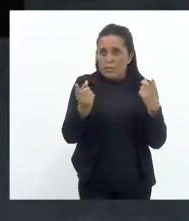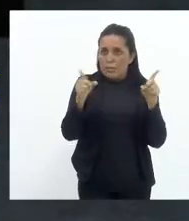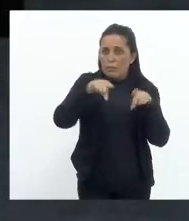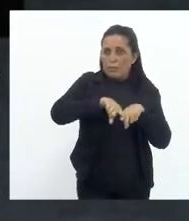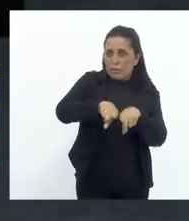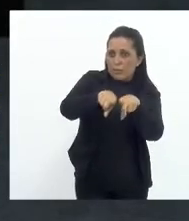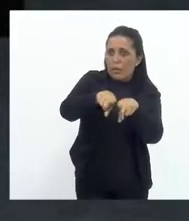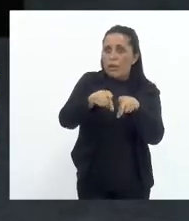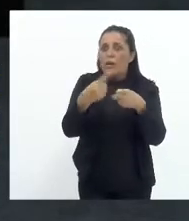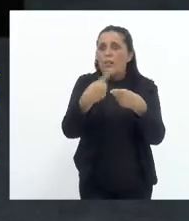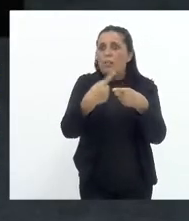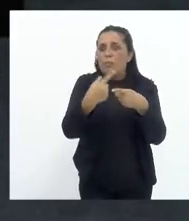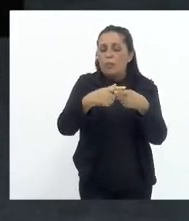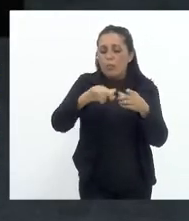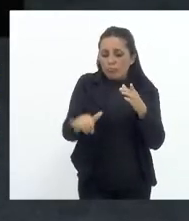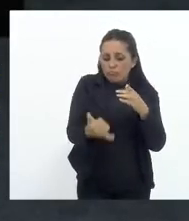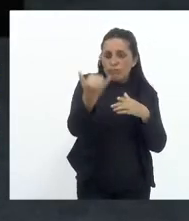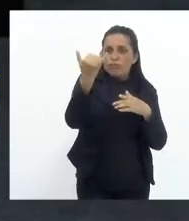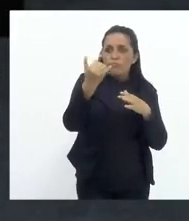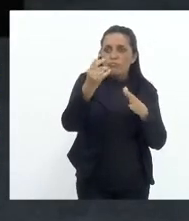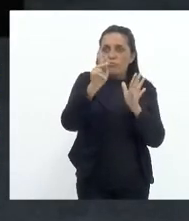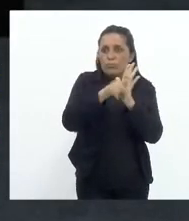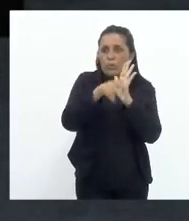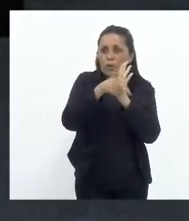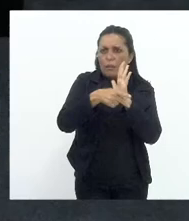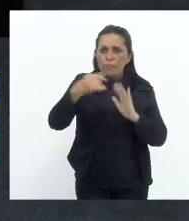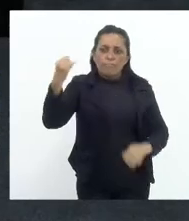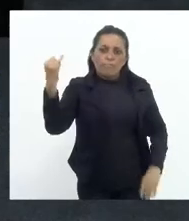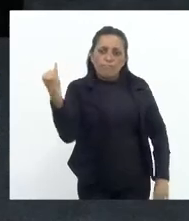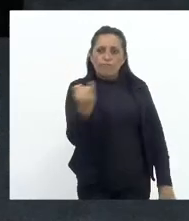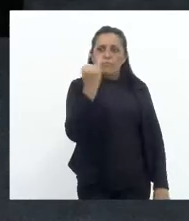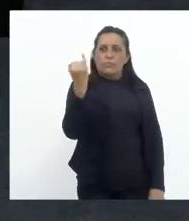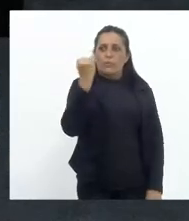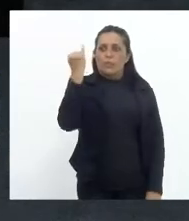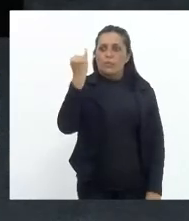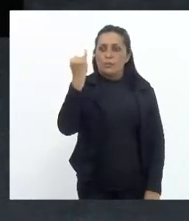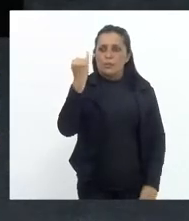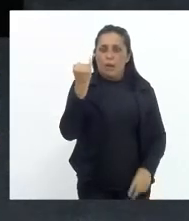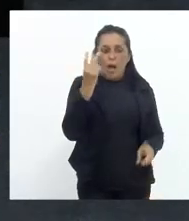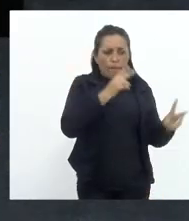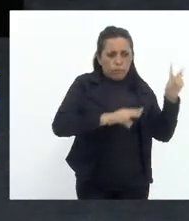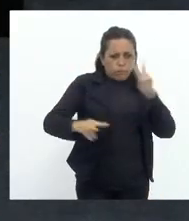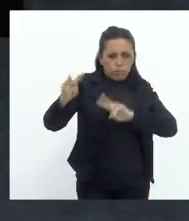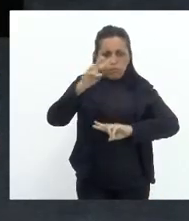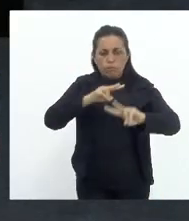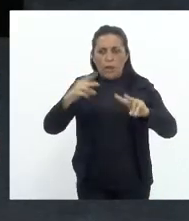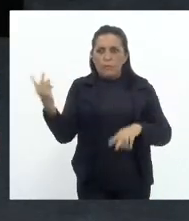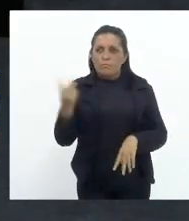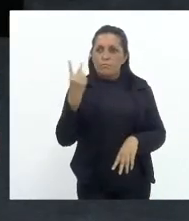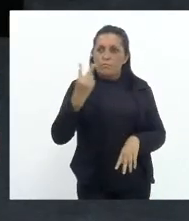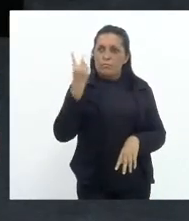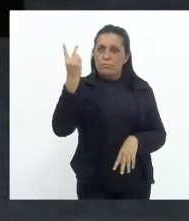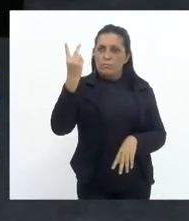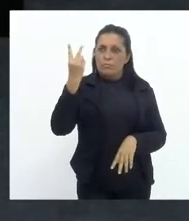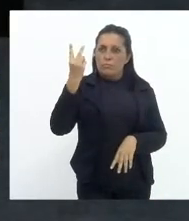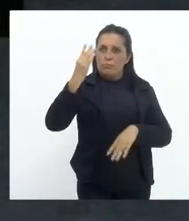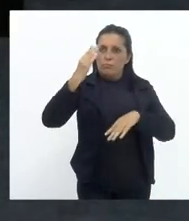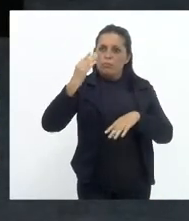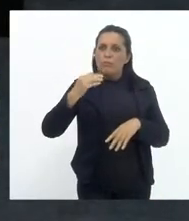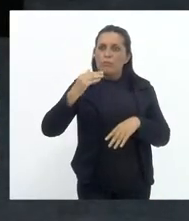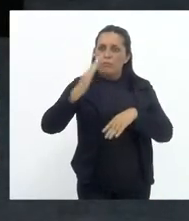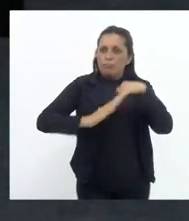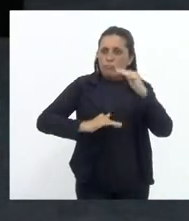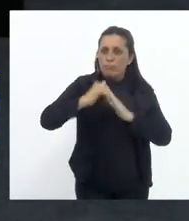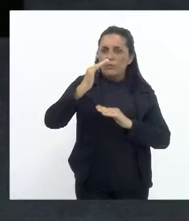pela aprovação do projeto projeto suma importância que Visa valorizar os profissionais que